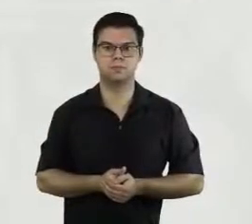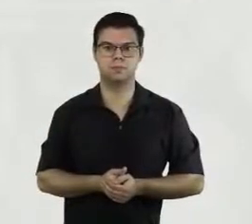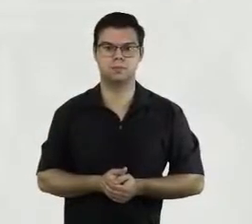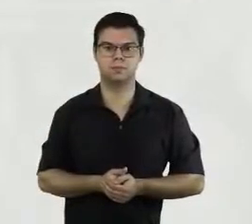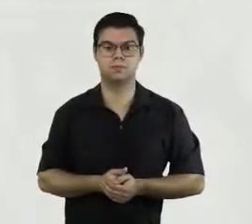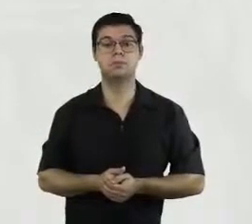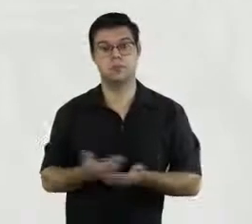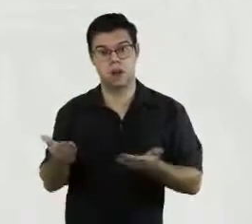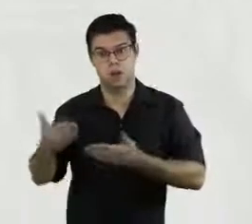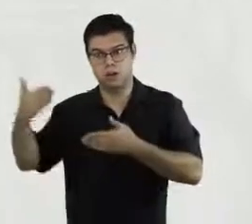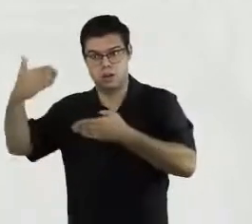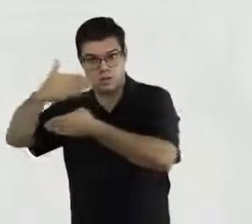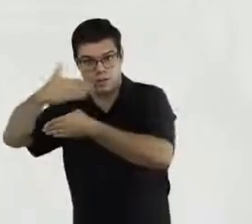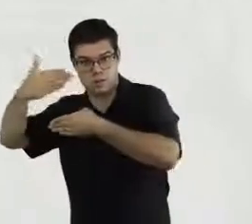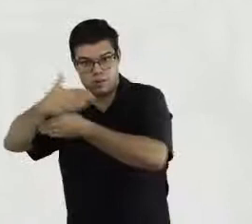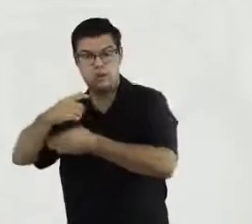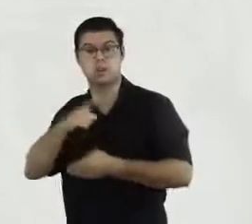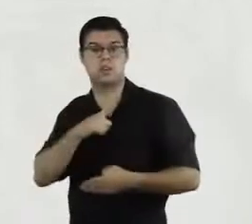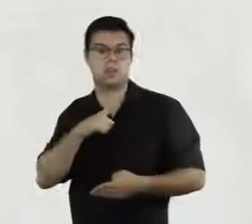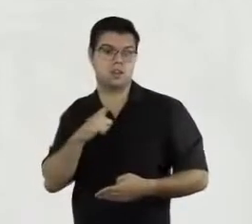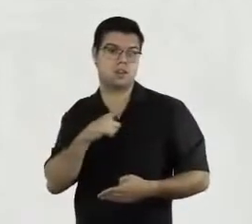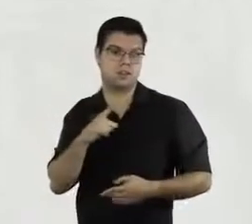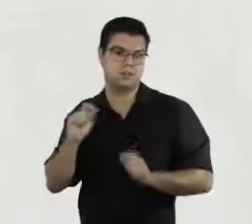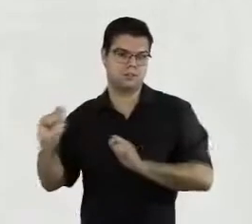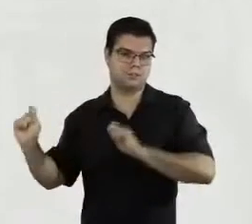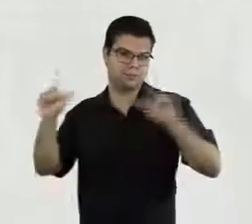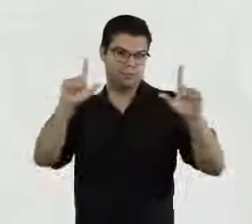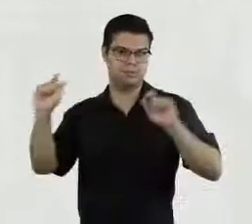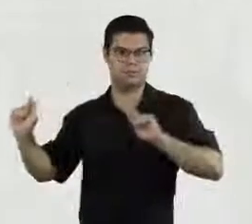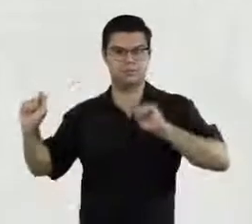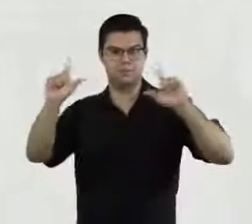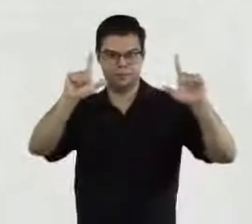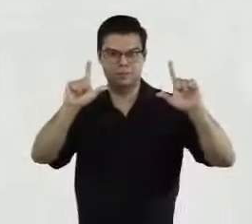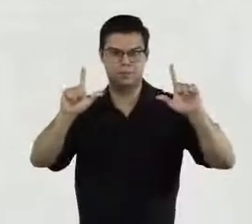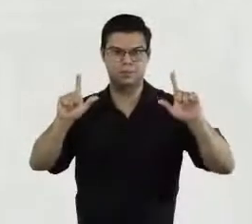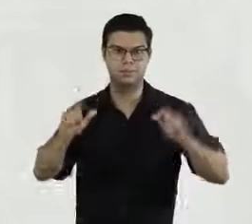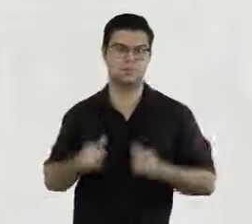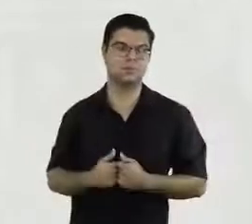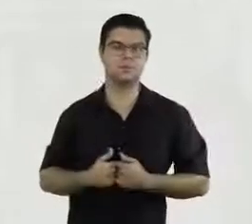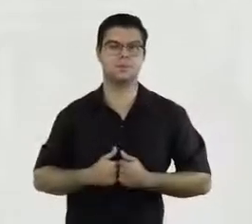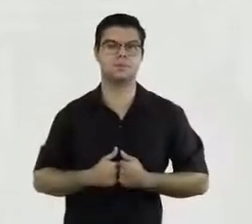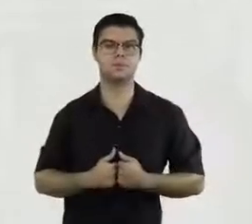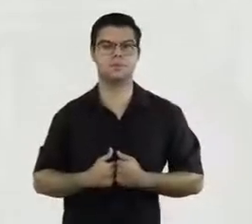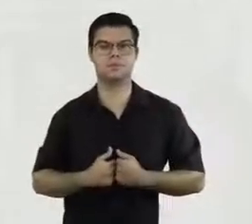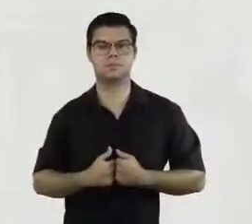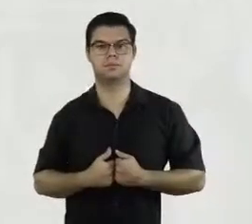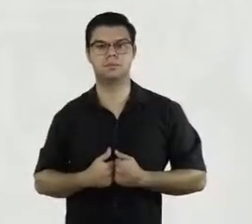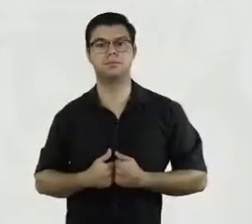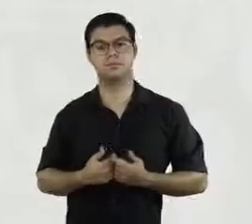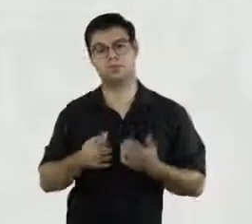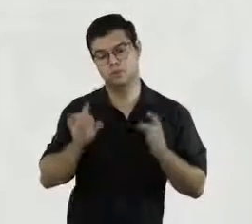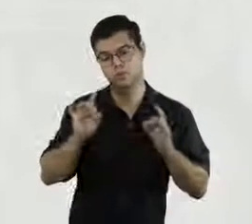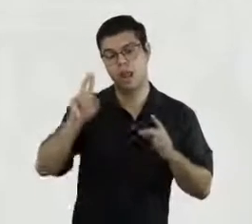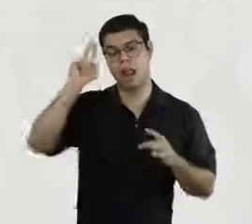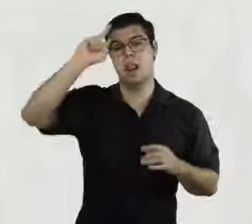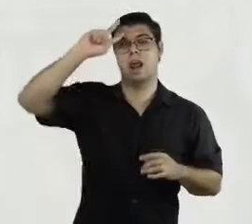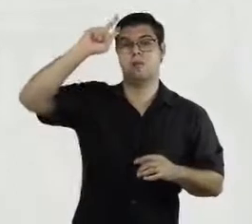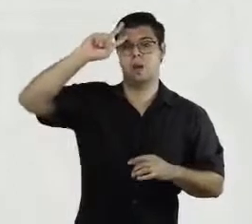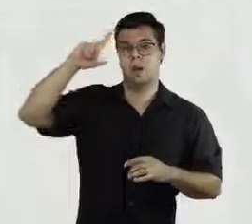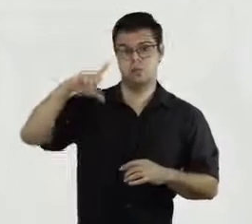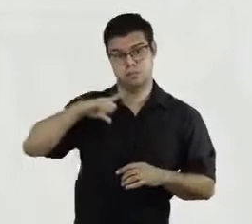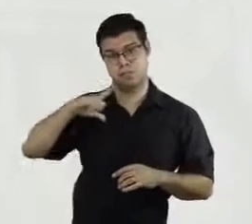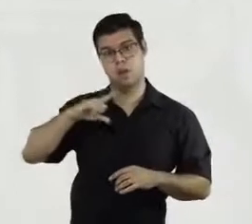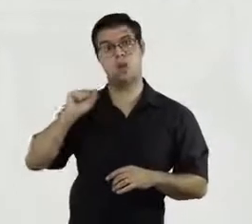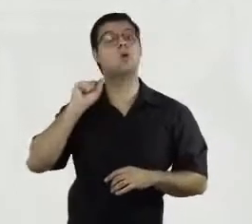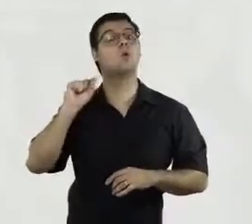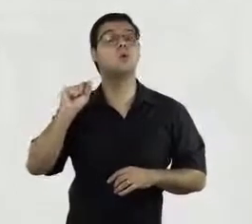Nesse slide aí, eu mostrei 2 figuras, né? Uma parte da ementa do programa do nosso curso. É bom lembrar que a sistematização do